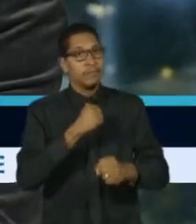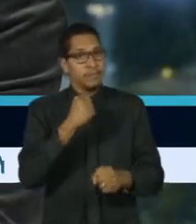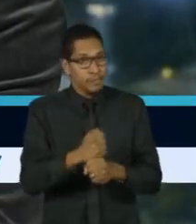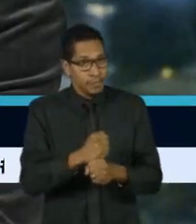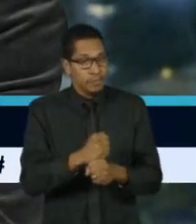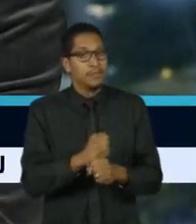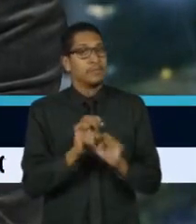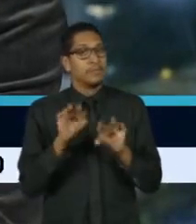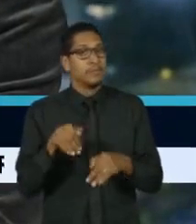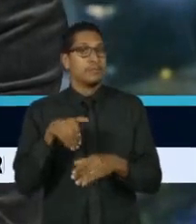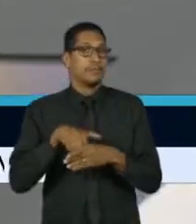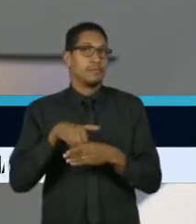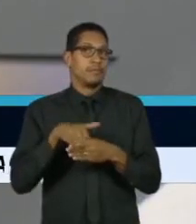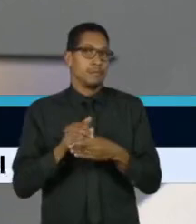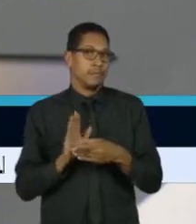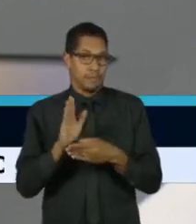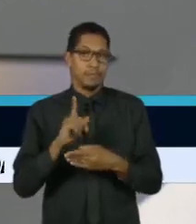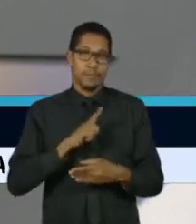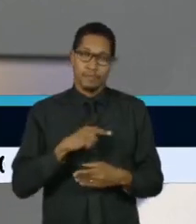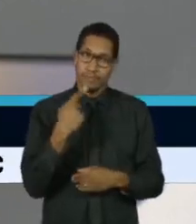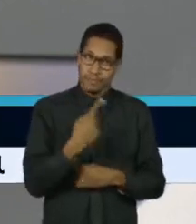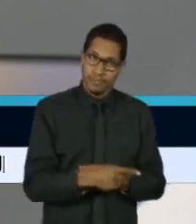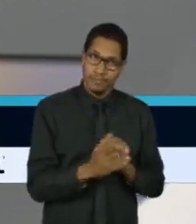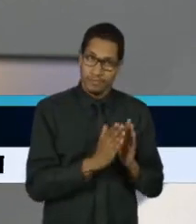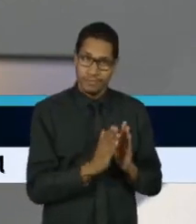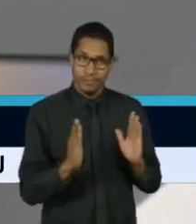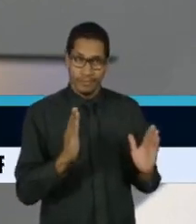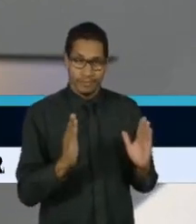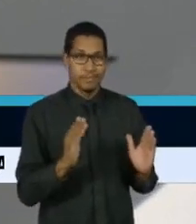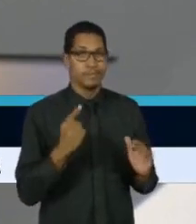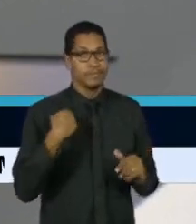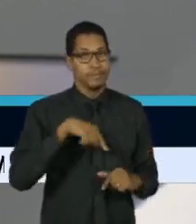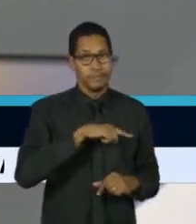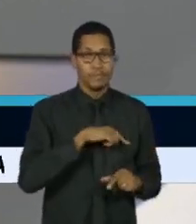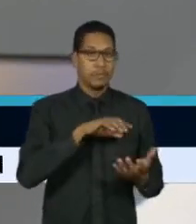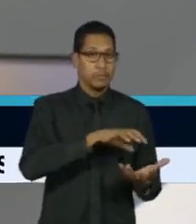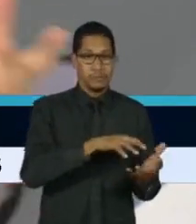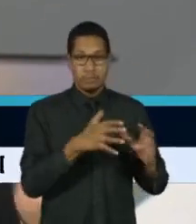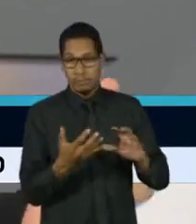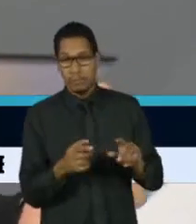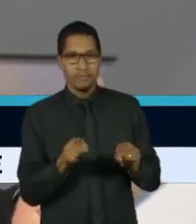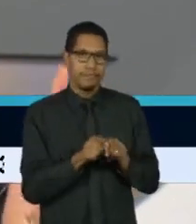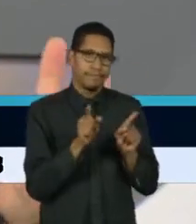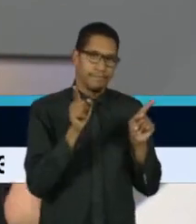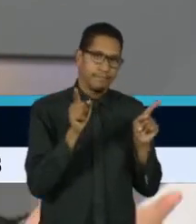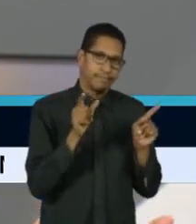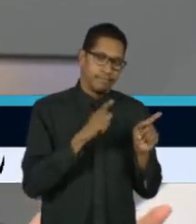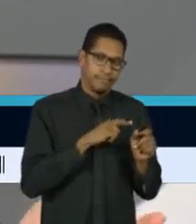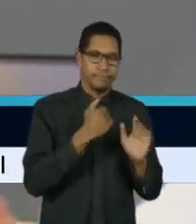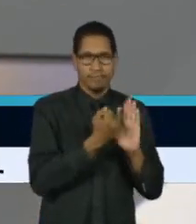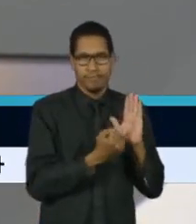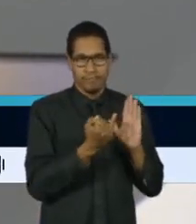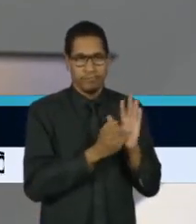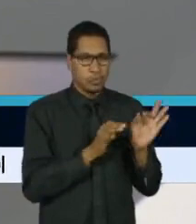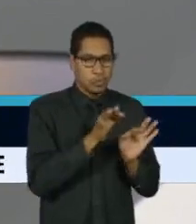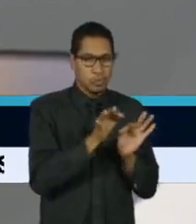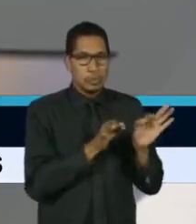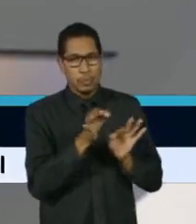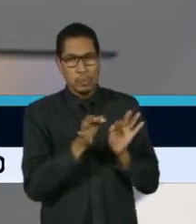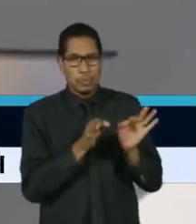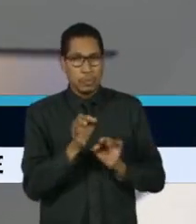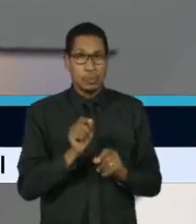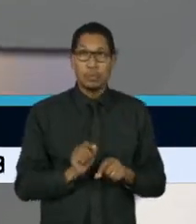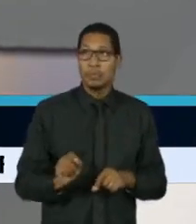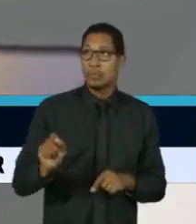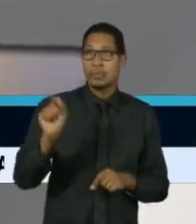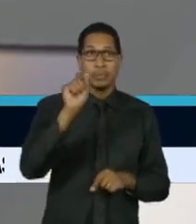das eleições que vão acontecer por aqui. A gente vai fazer uma mega reforma, uma mini reforma tributária, mexer